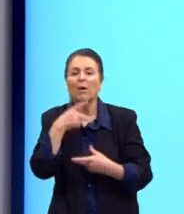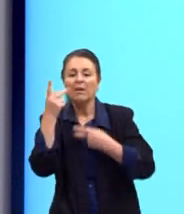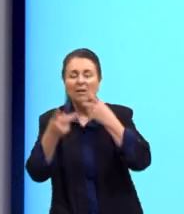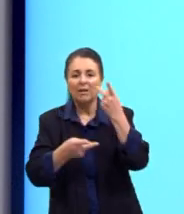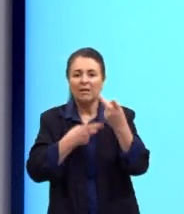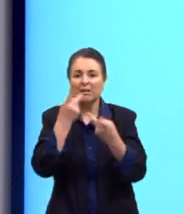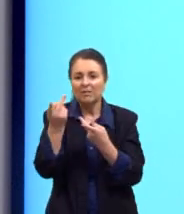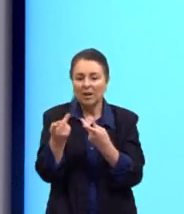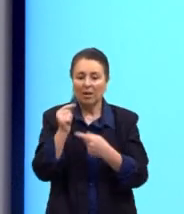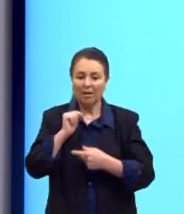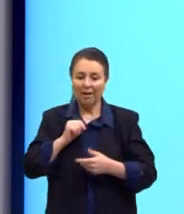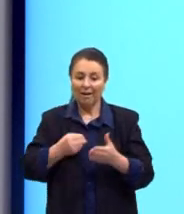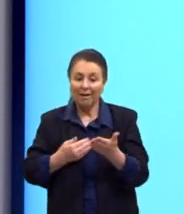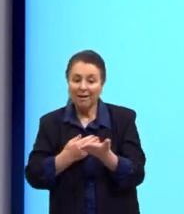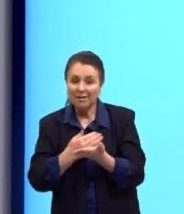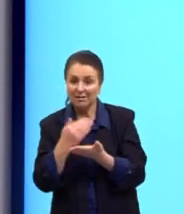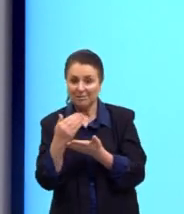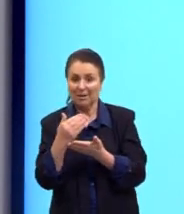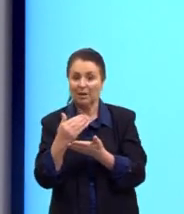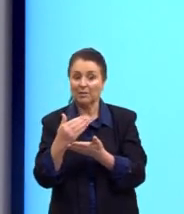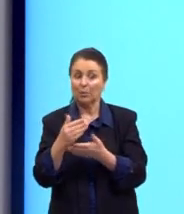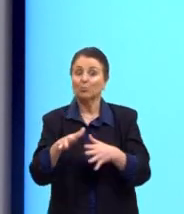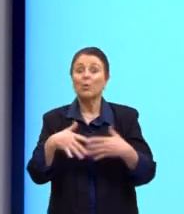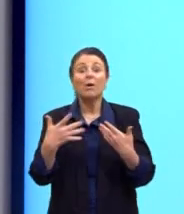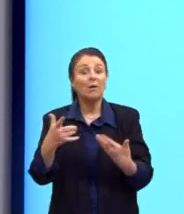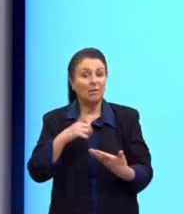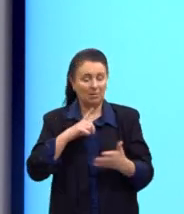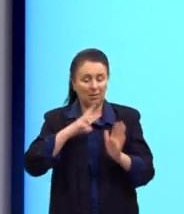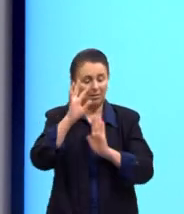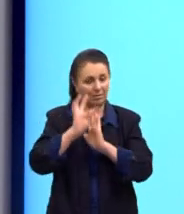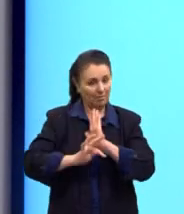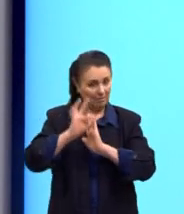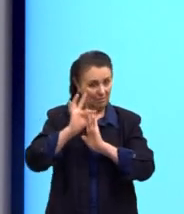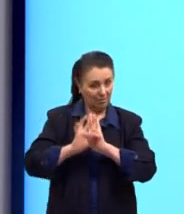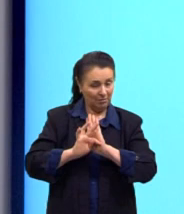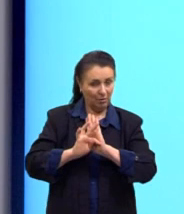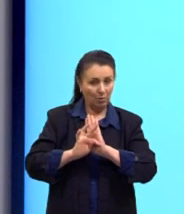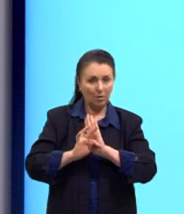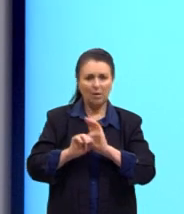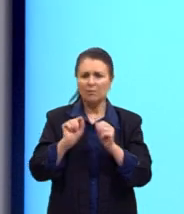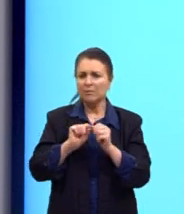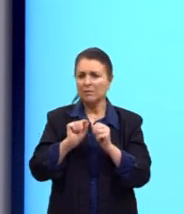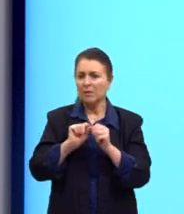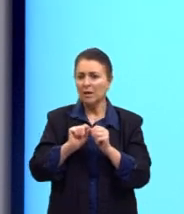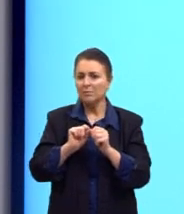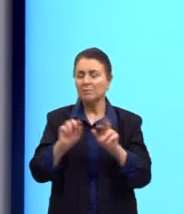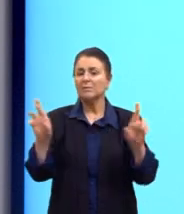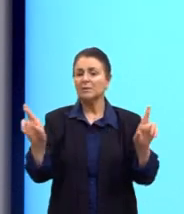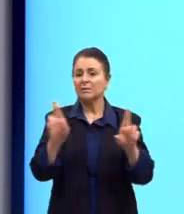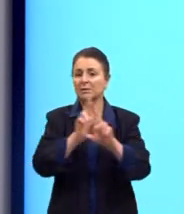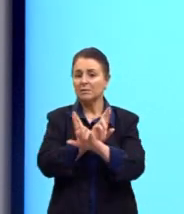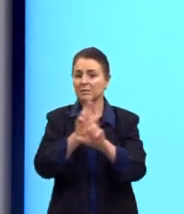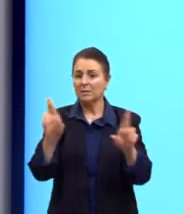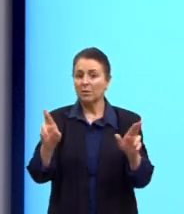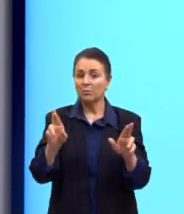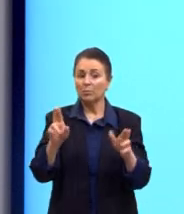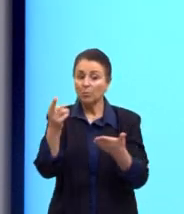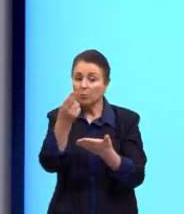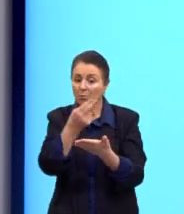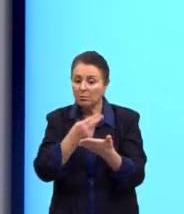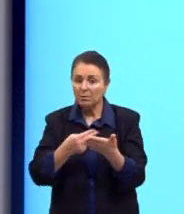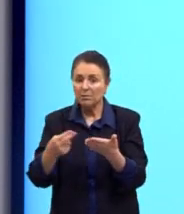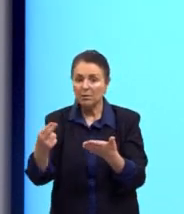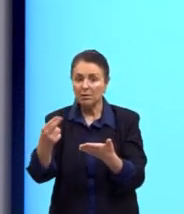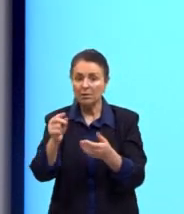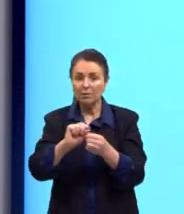fala ela vai entrar ali quando existir né o texto vai entrar ali para fazer relação com aquilo que está desenhado para